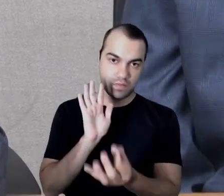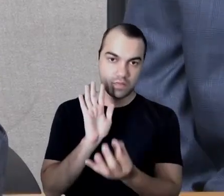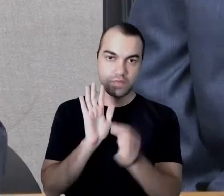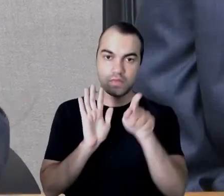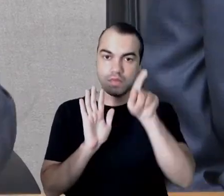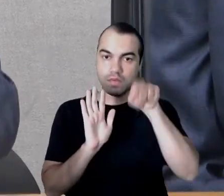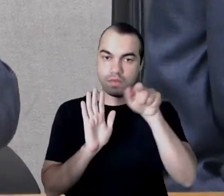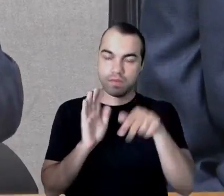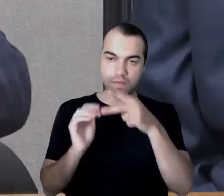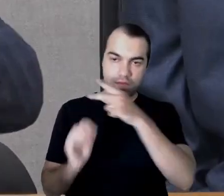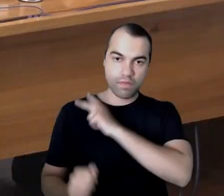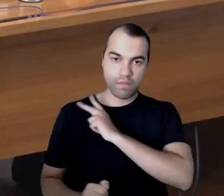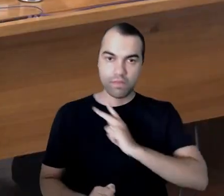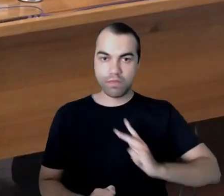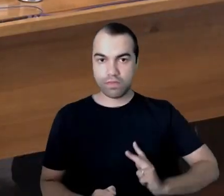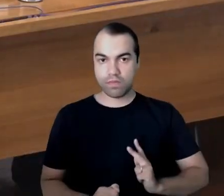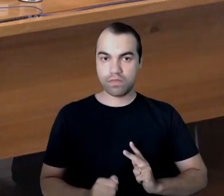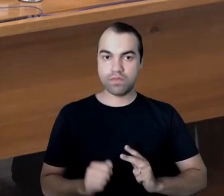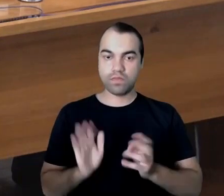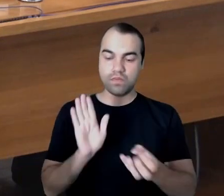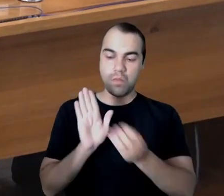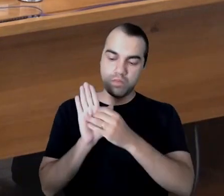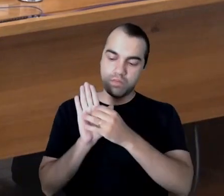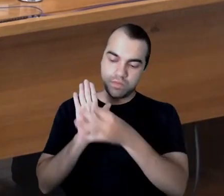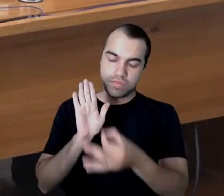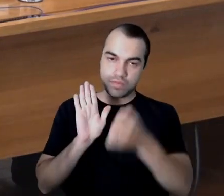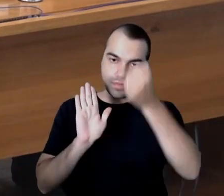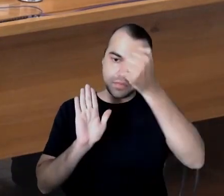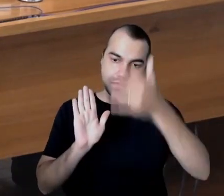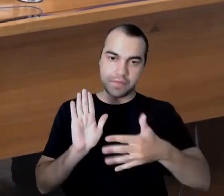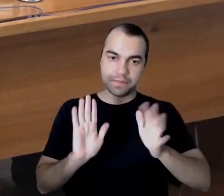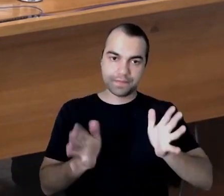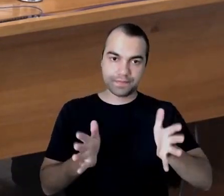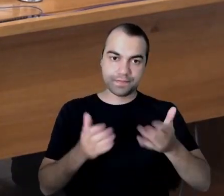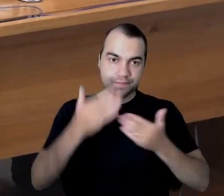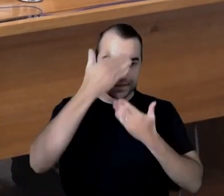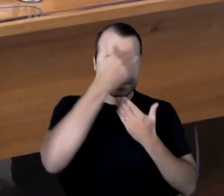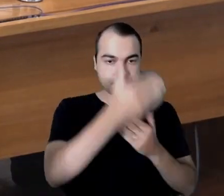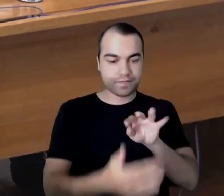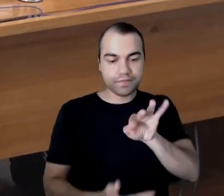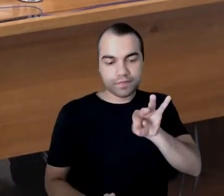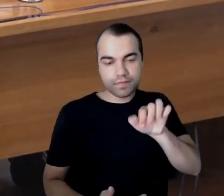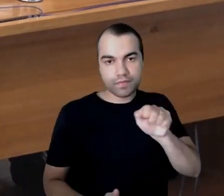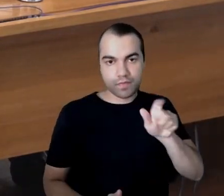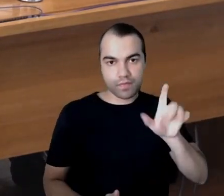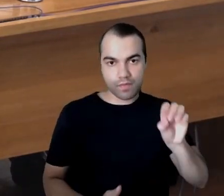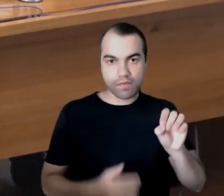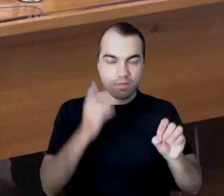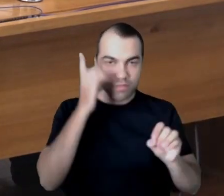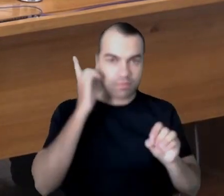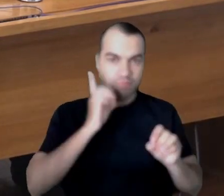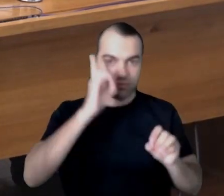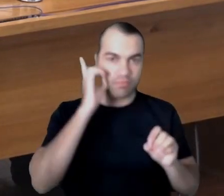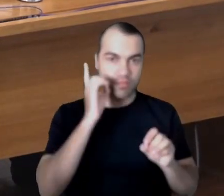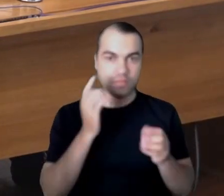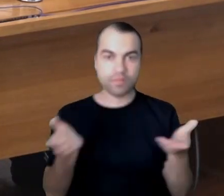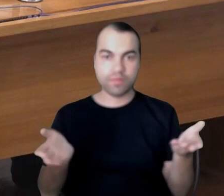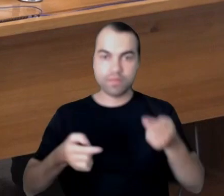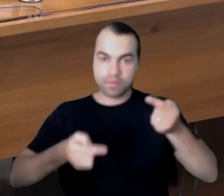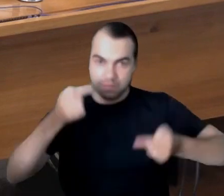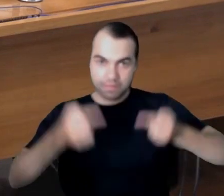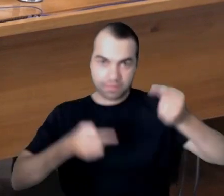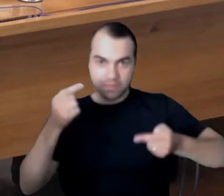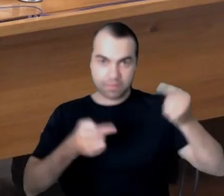o parecer Obrigado Deputado Thiago Mazzoni coloca em discussão parecido